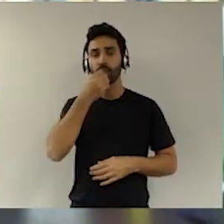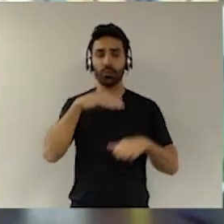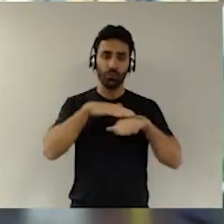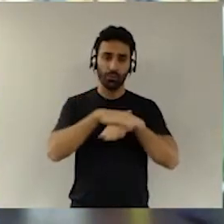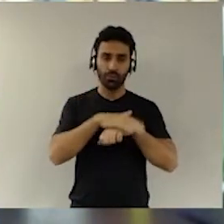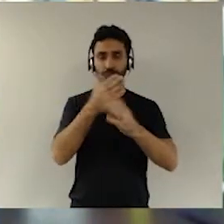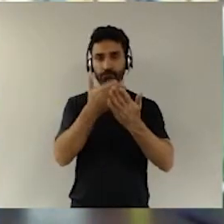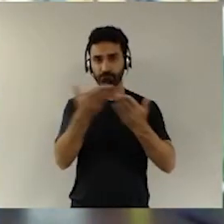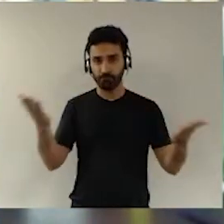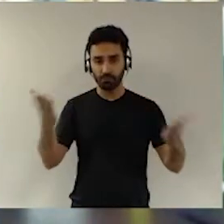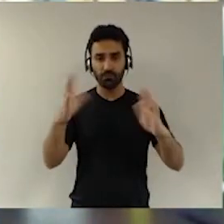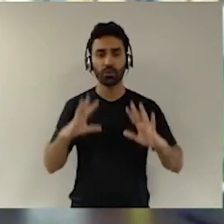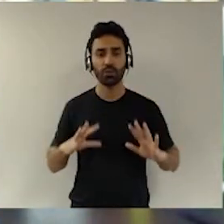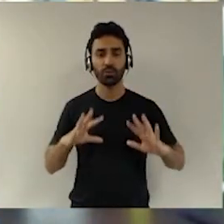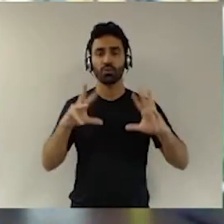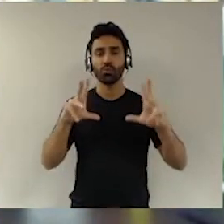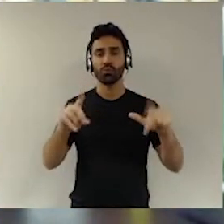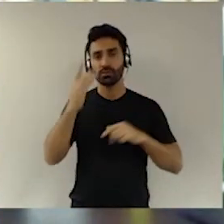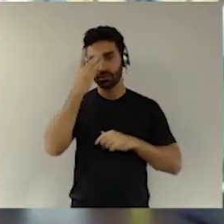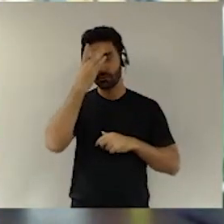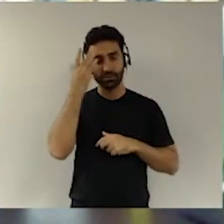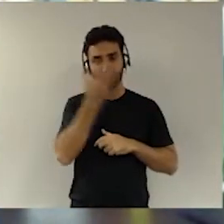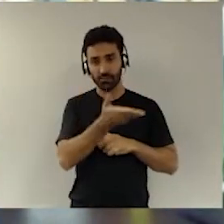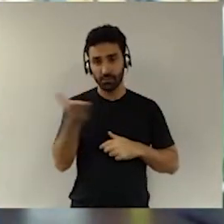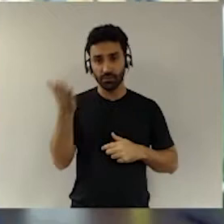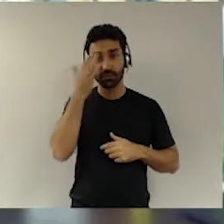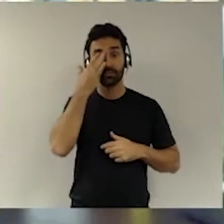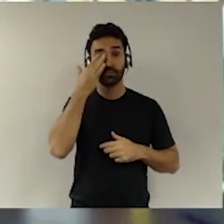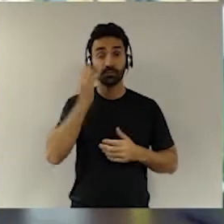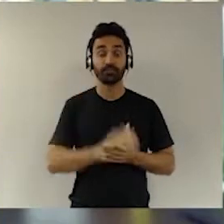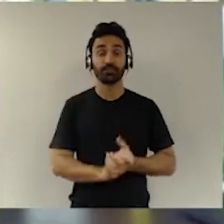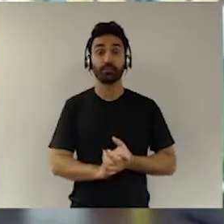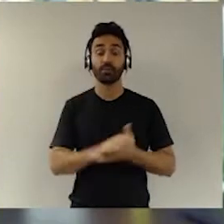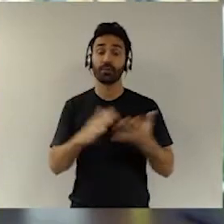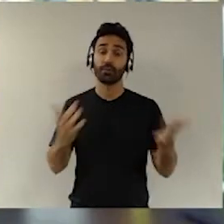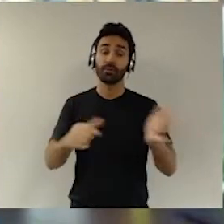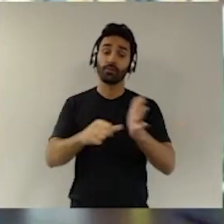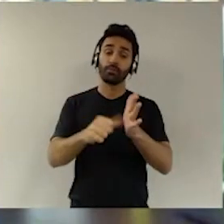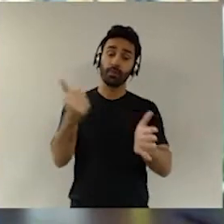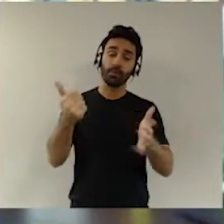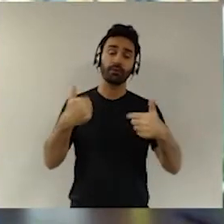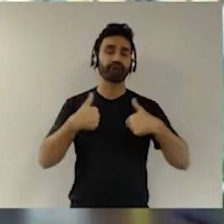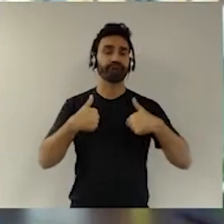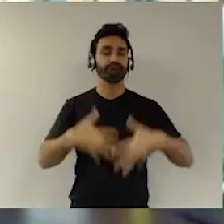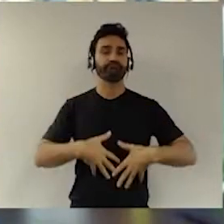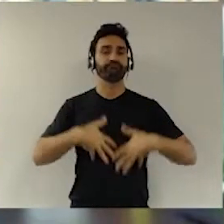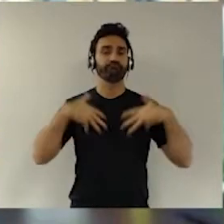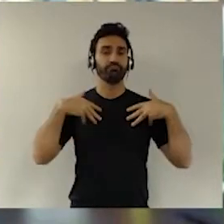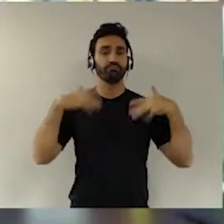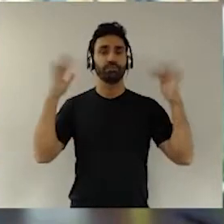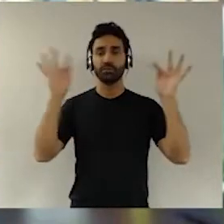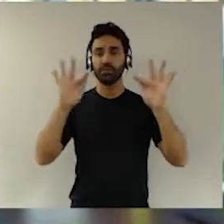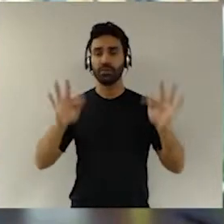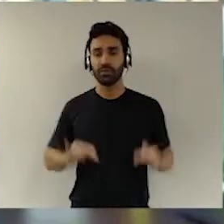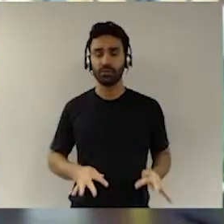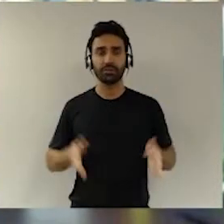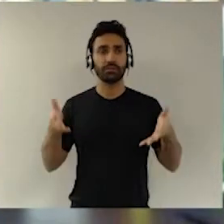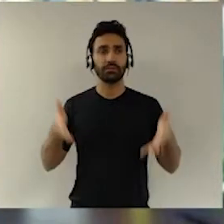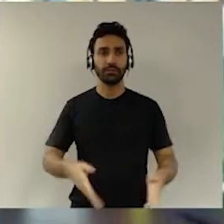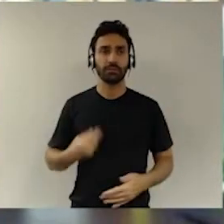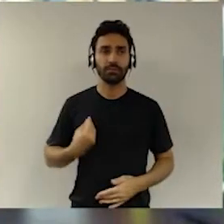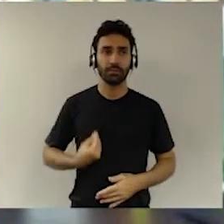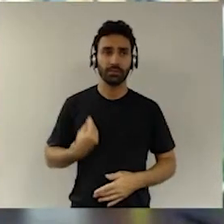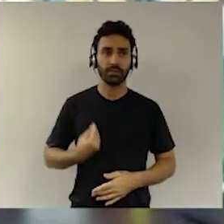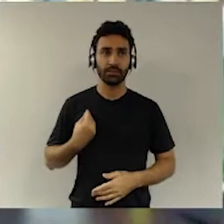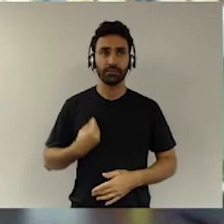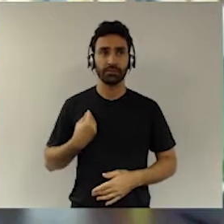noite a todos e todas. Primeiramente, dizer da minha honra e alegria de participar